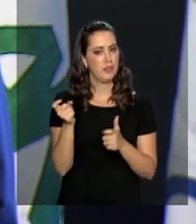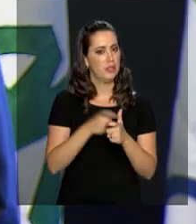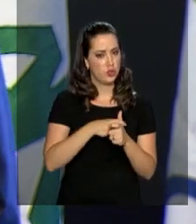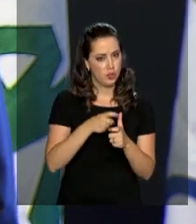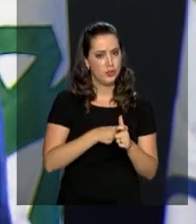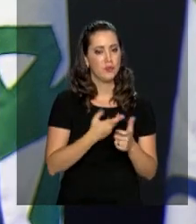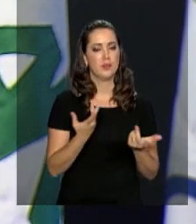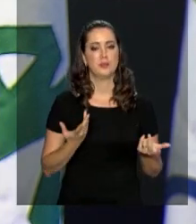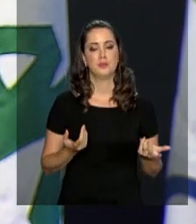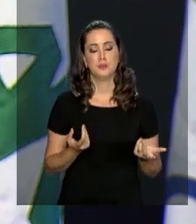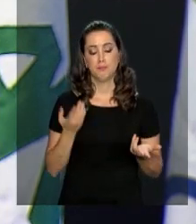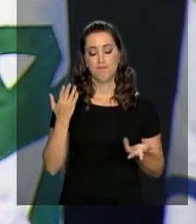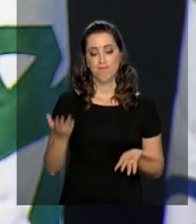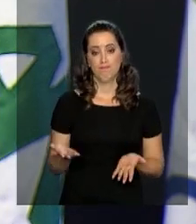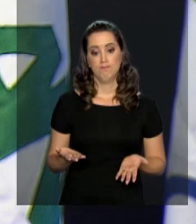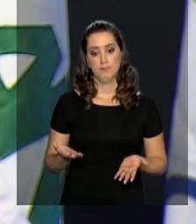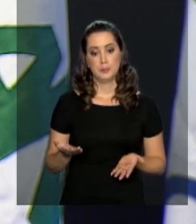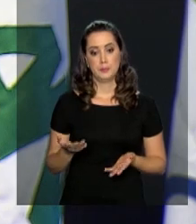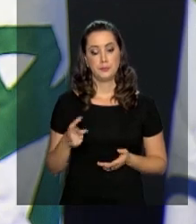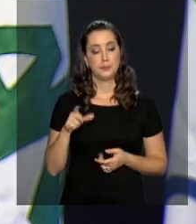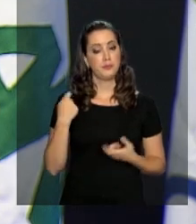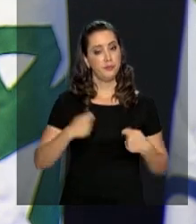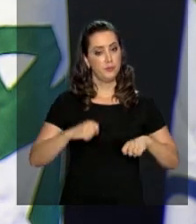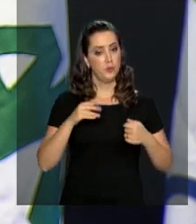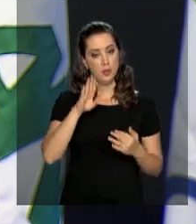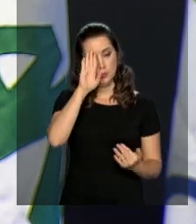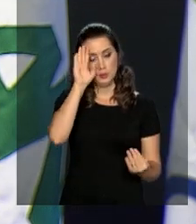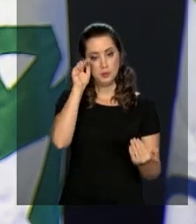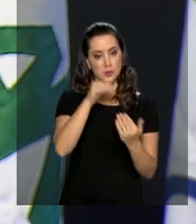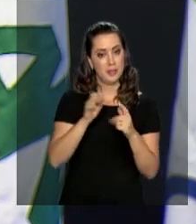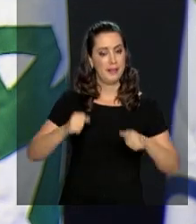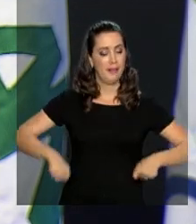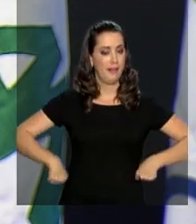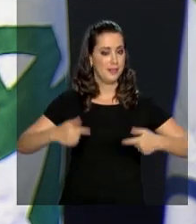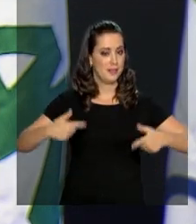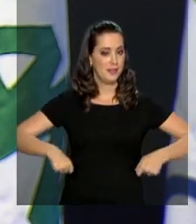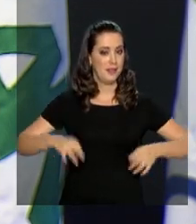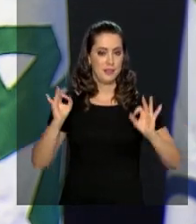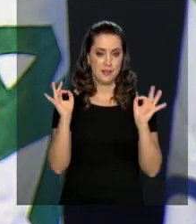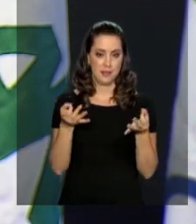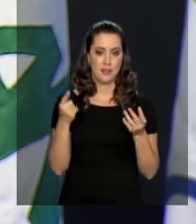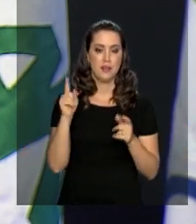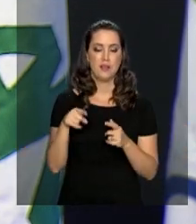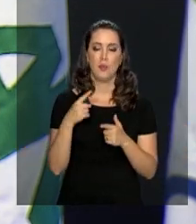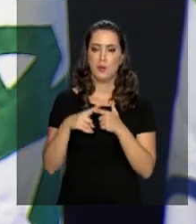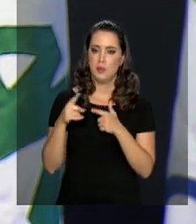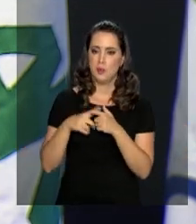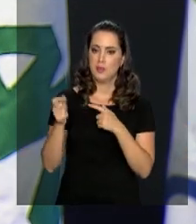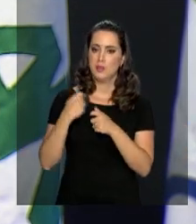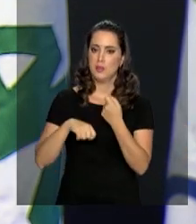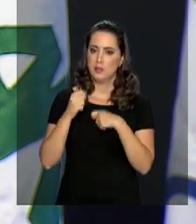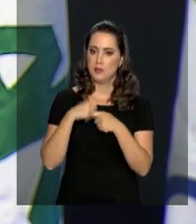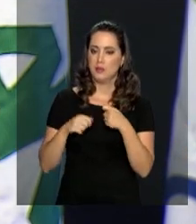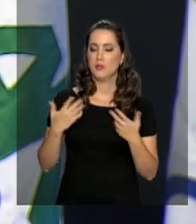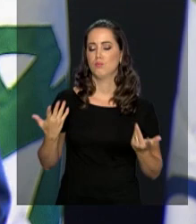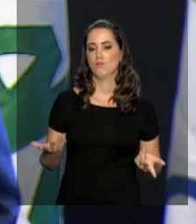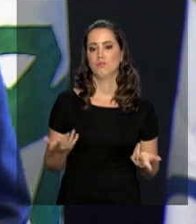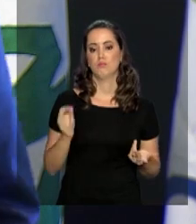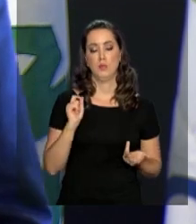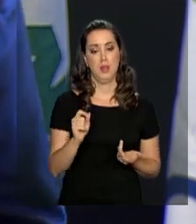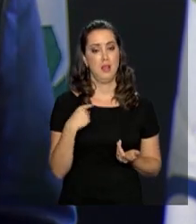pura temos que priorizar os gastos o dilema da economia canhão manteiga